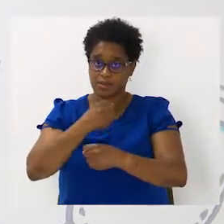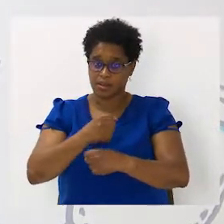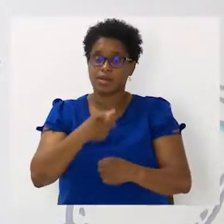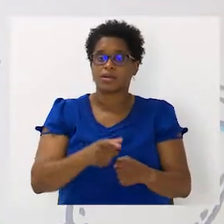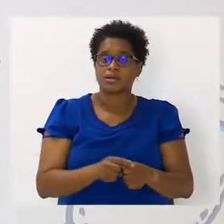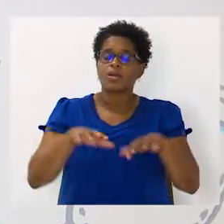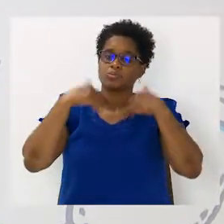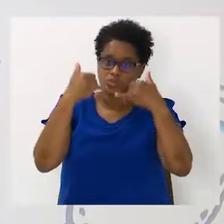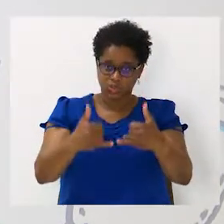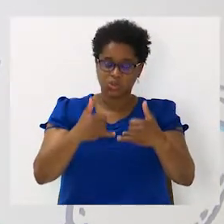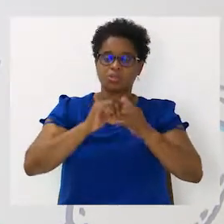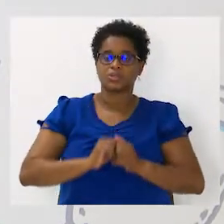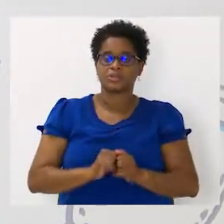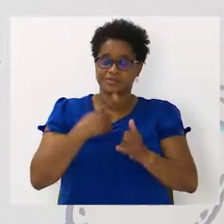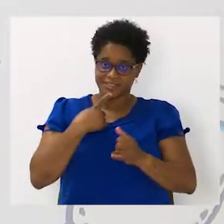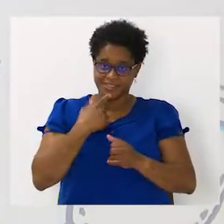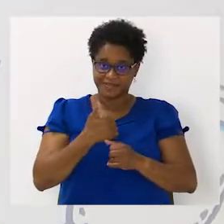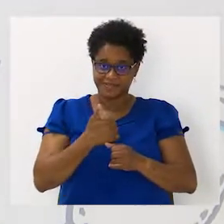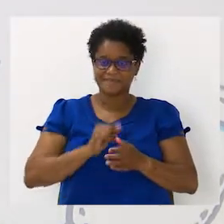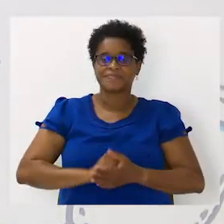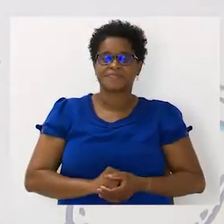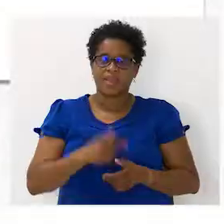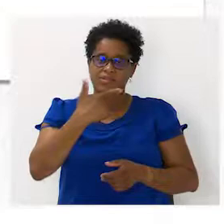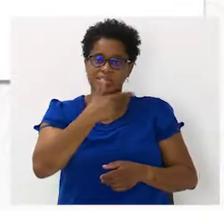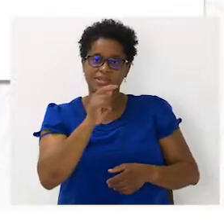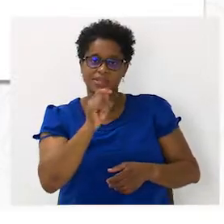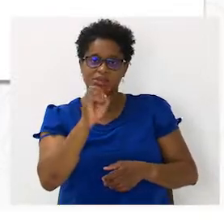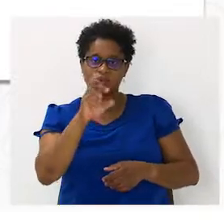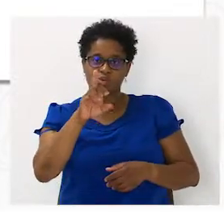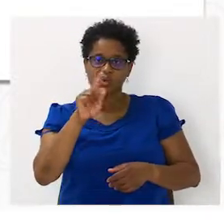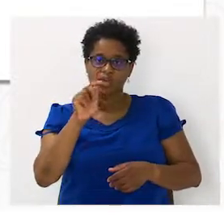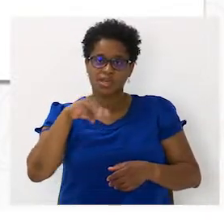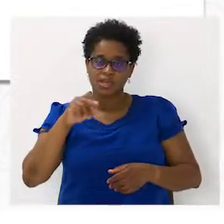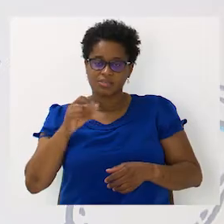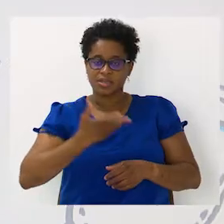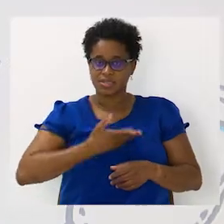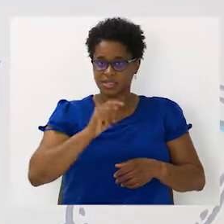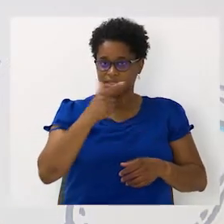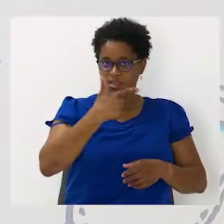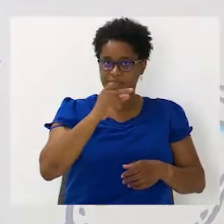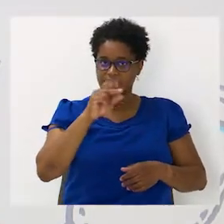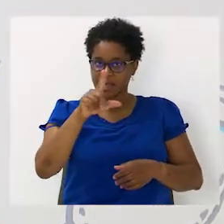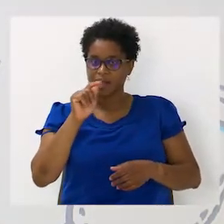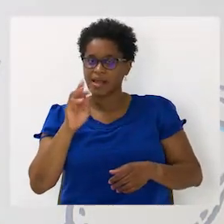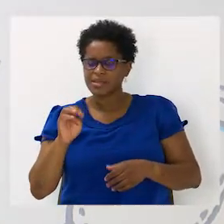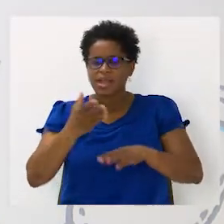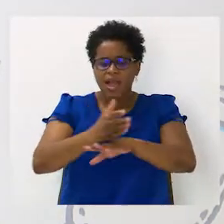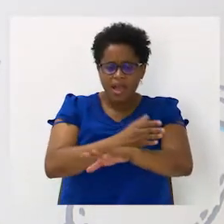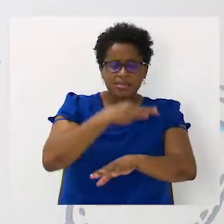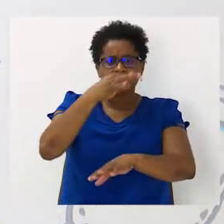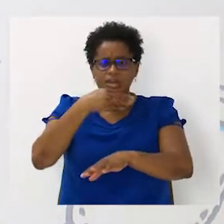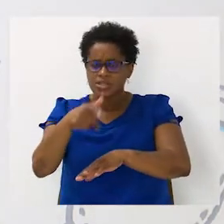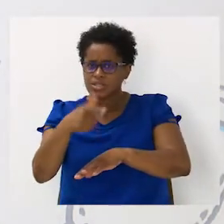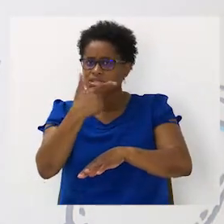para praticar posteriormente, ok? Teorema de Tales. Antes de falar sobre esse teorema,